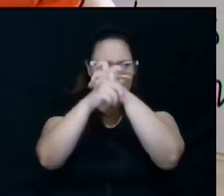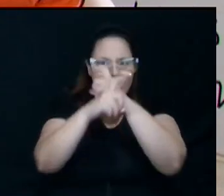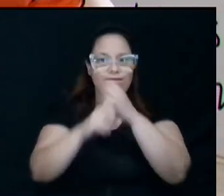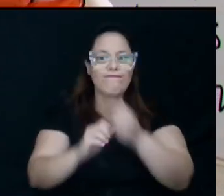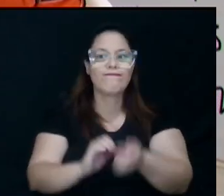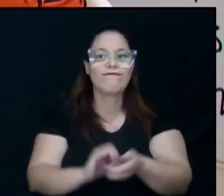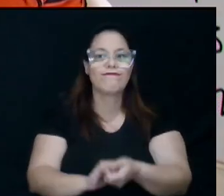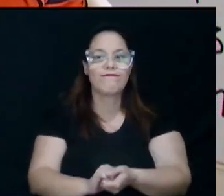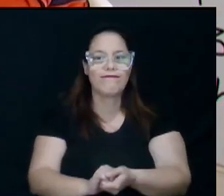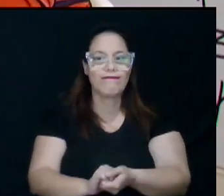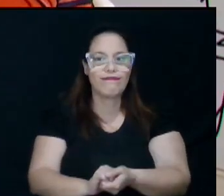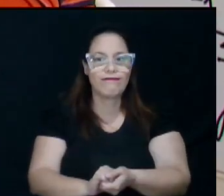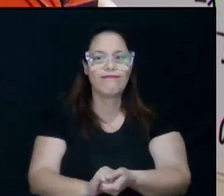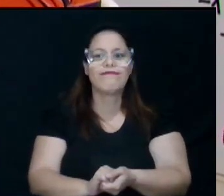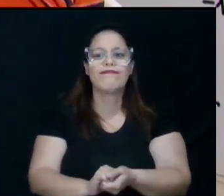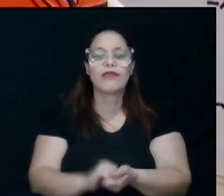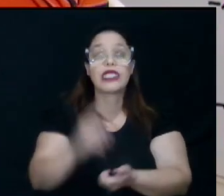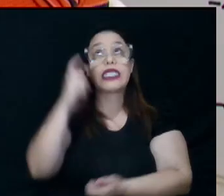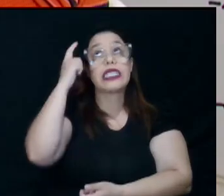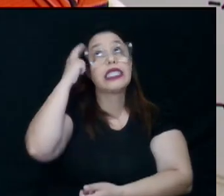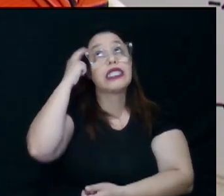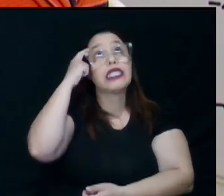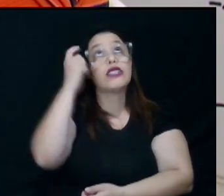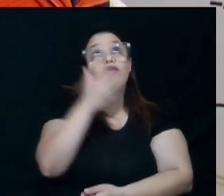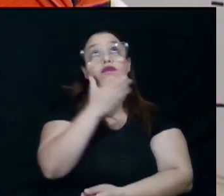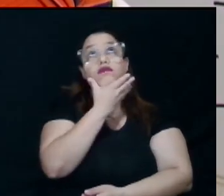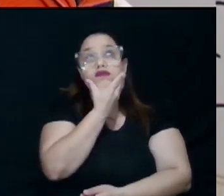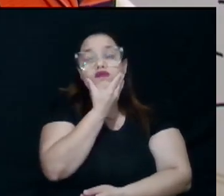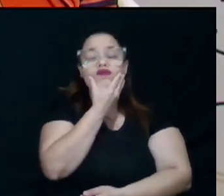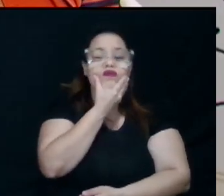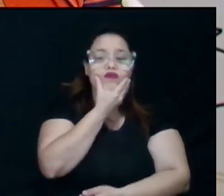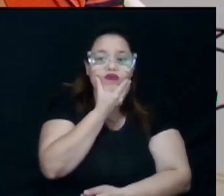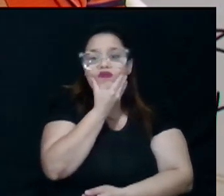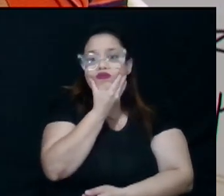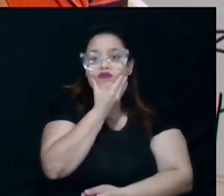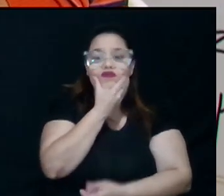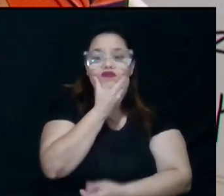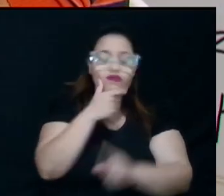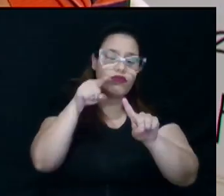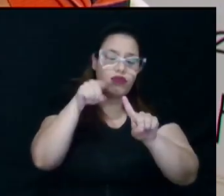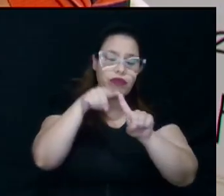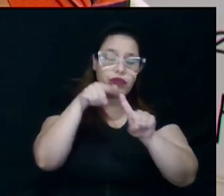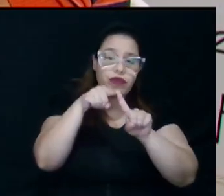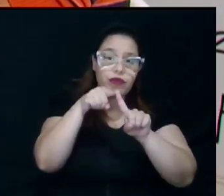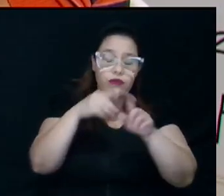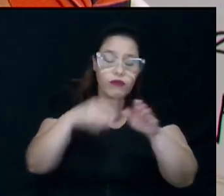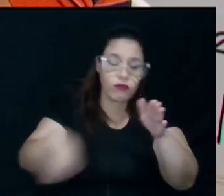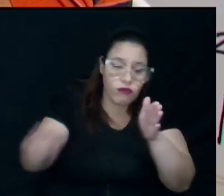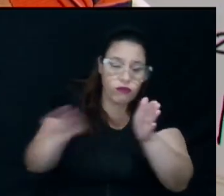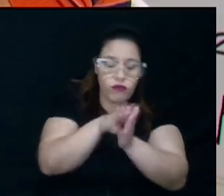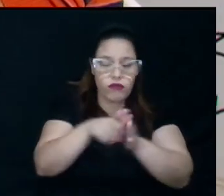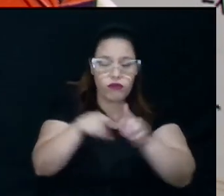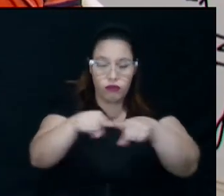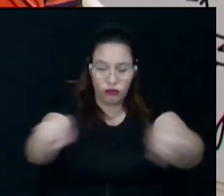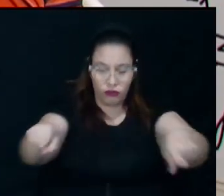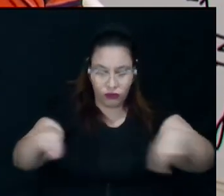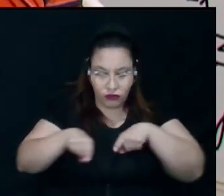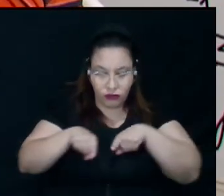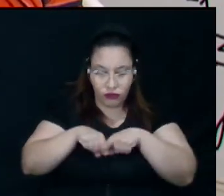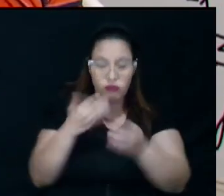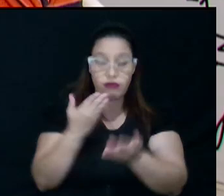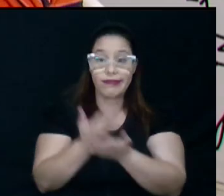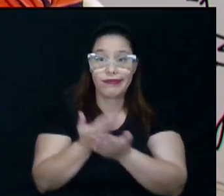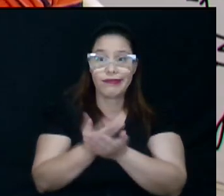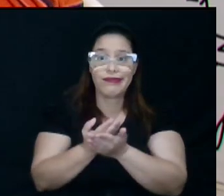que pensar nos quais são os propósitos que a gente tem ao entrar numa sala, ao entrar em um determinado assunto, conhecer